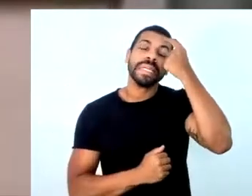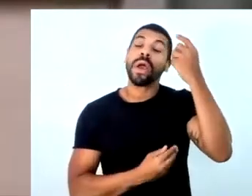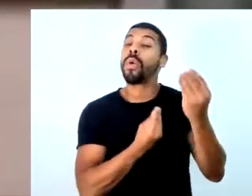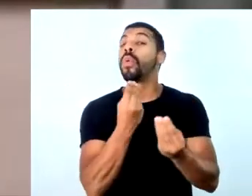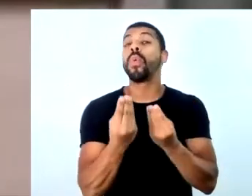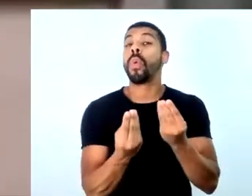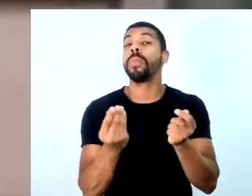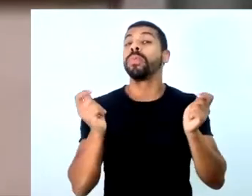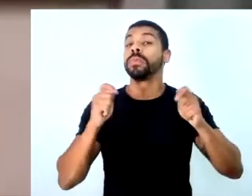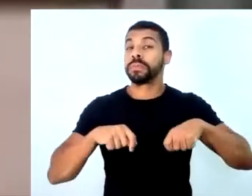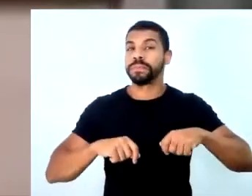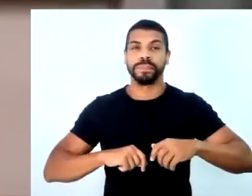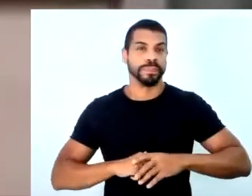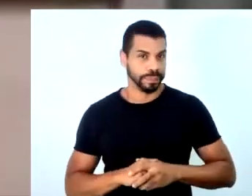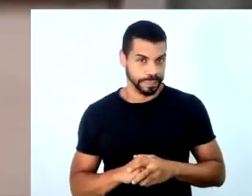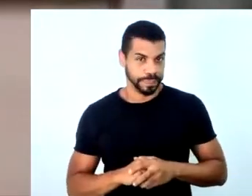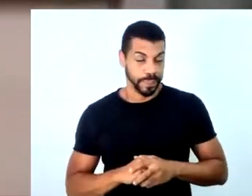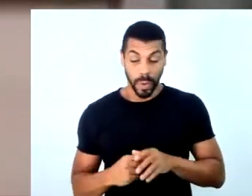vai fazer.